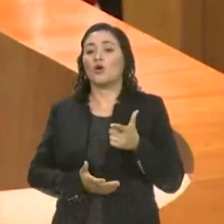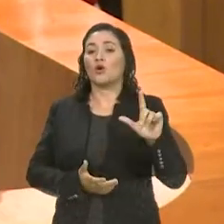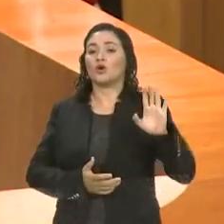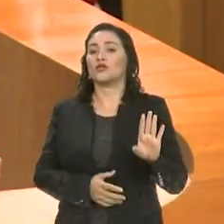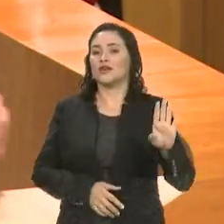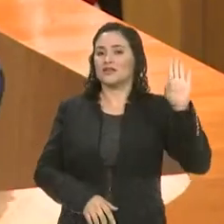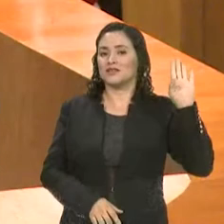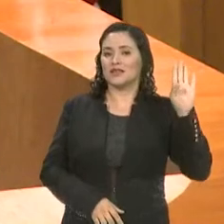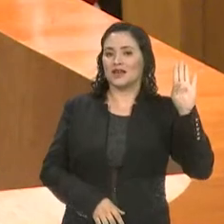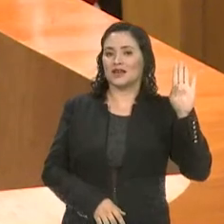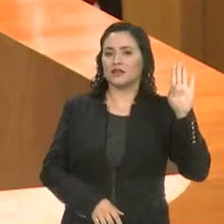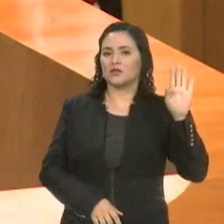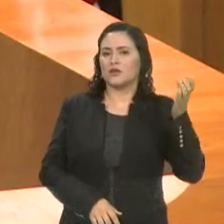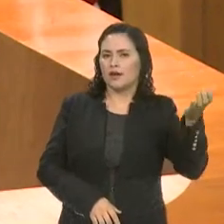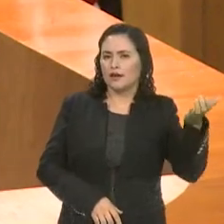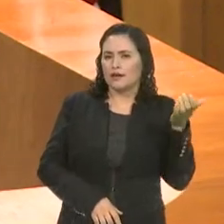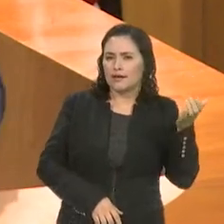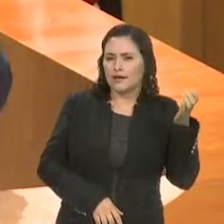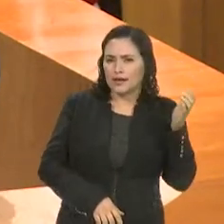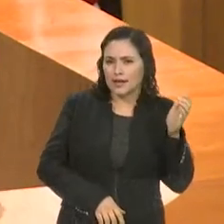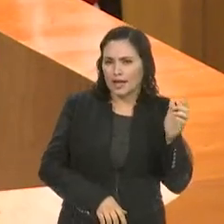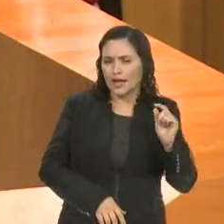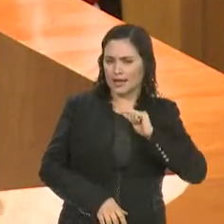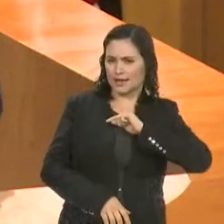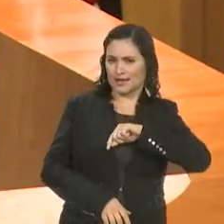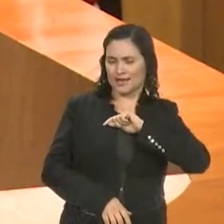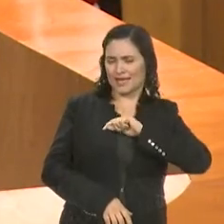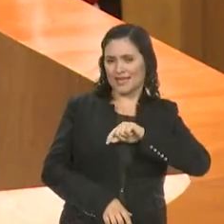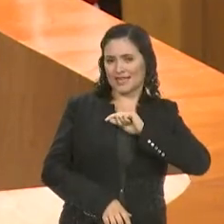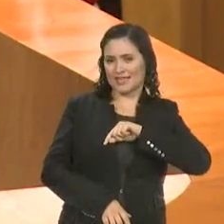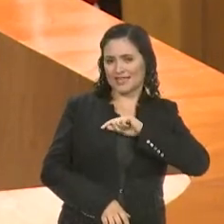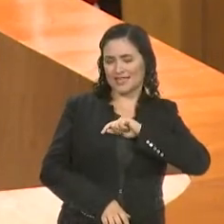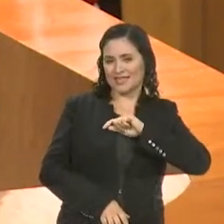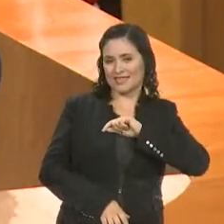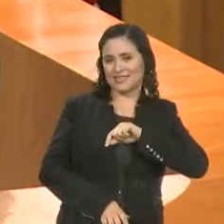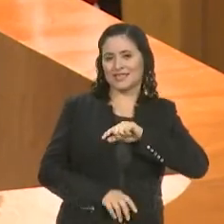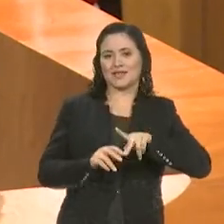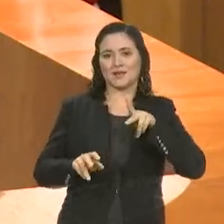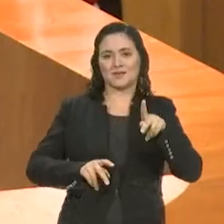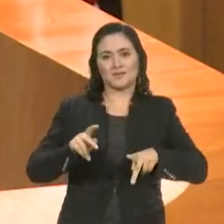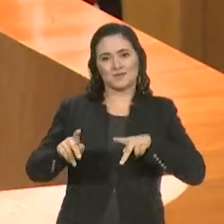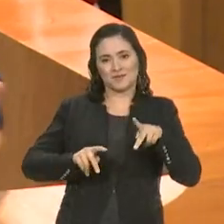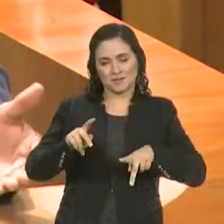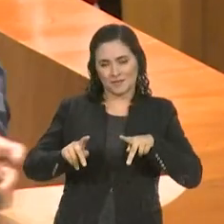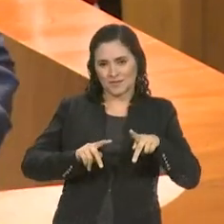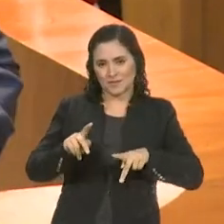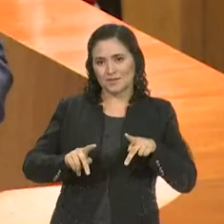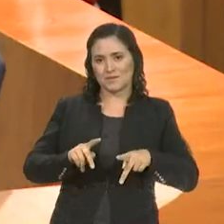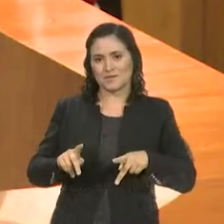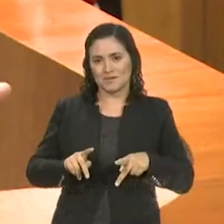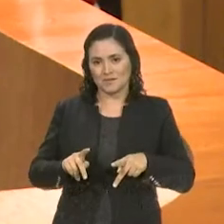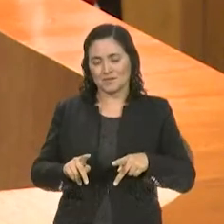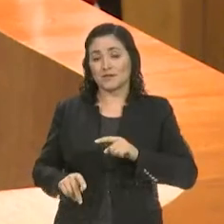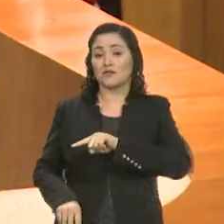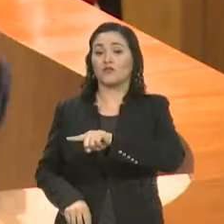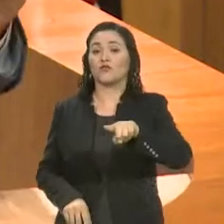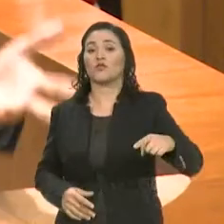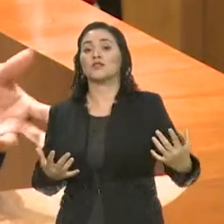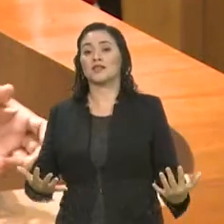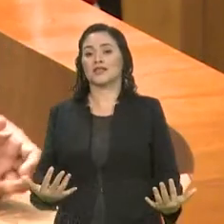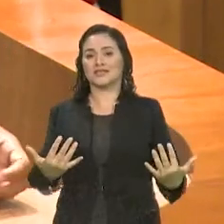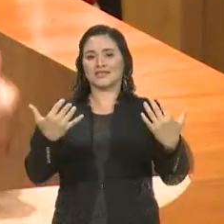será o próximo governador do estado do Maranhão. A você que me acompanha na TV Assembleia, a você que me acompanha nas redes sociais, meu